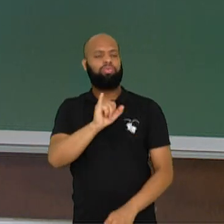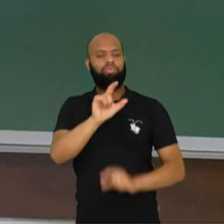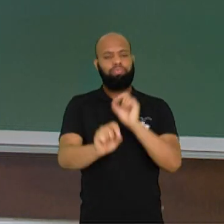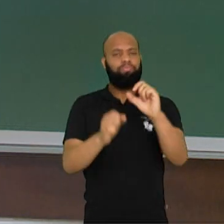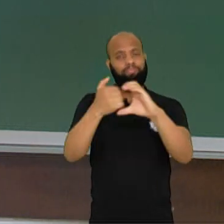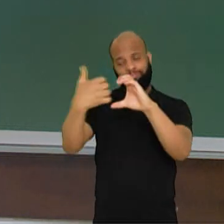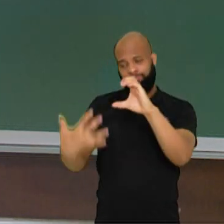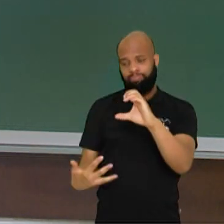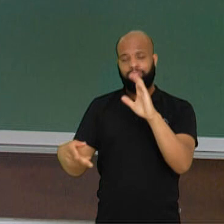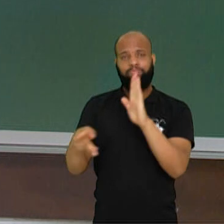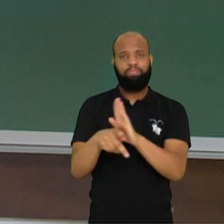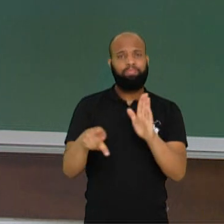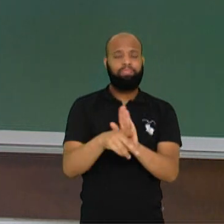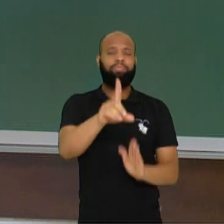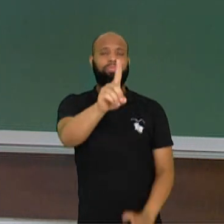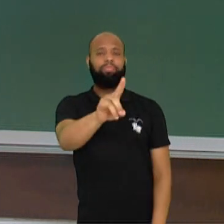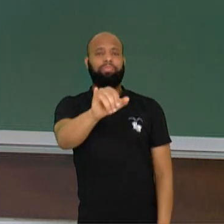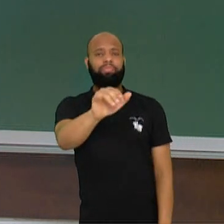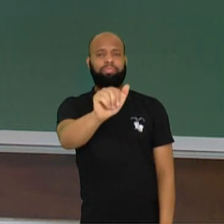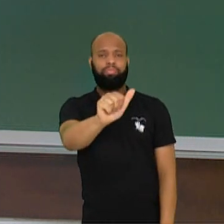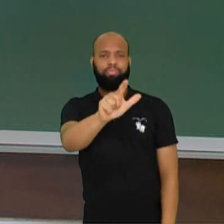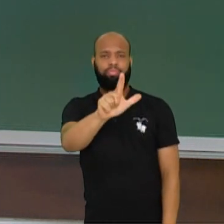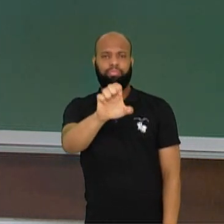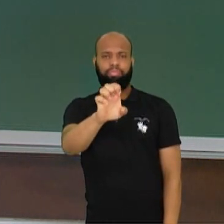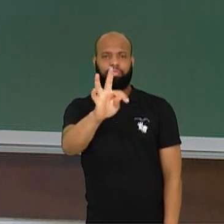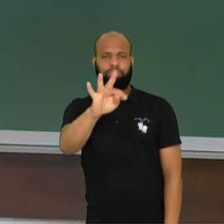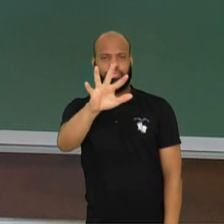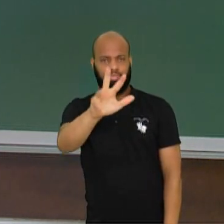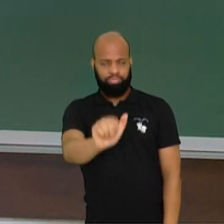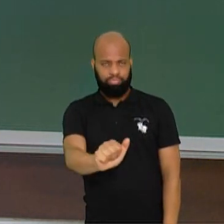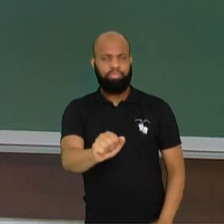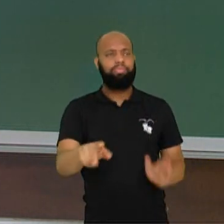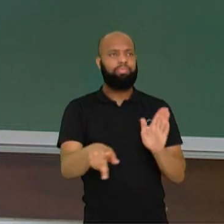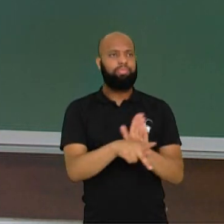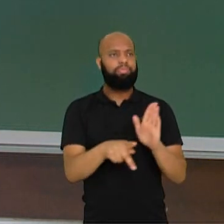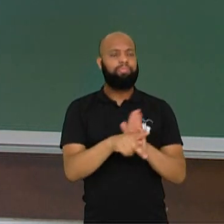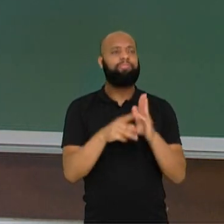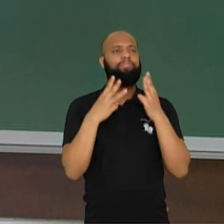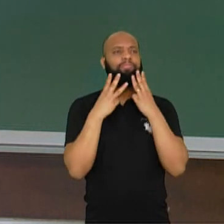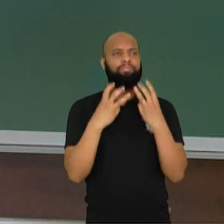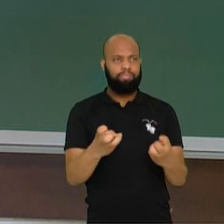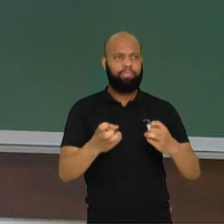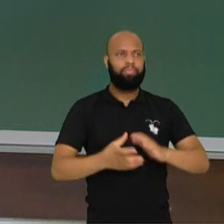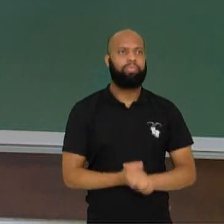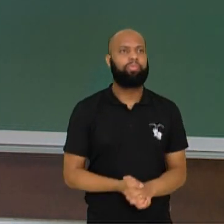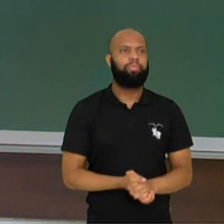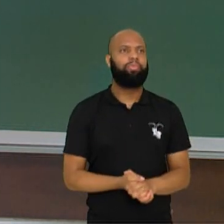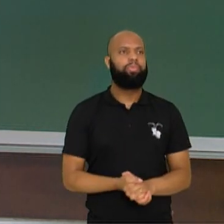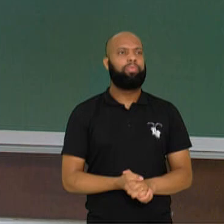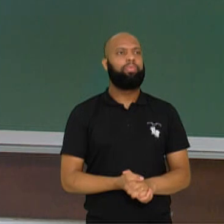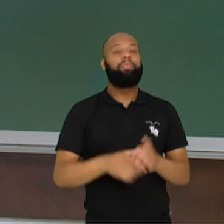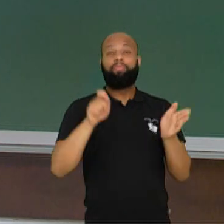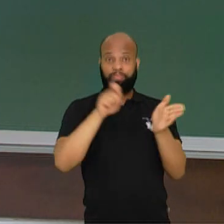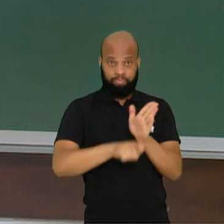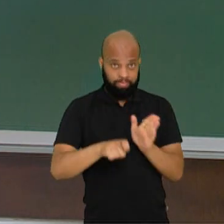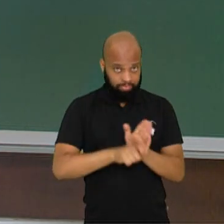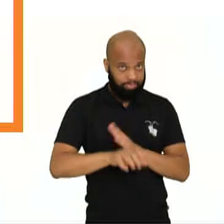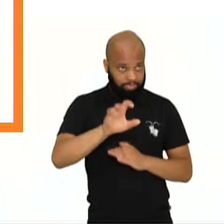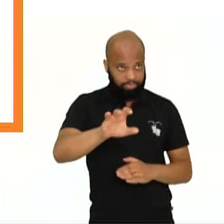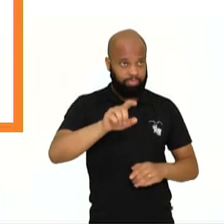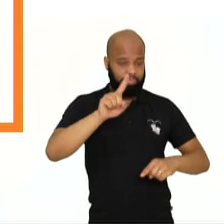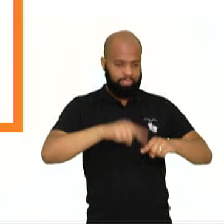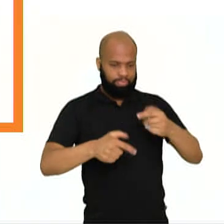caracteriza a dialética materialista de Karl Marx. Anote aí, o